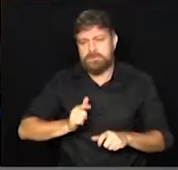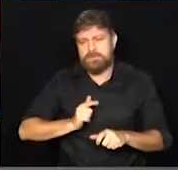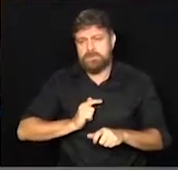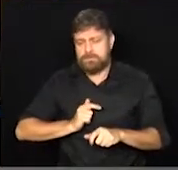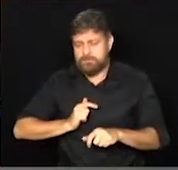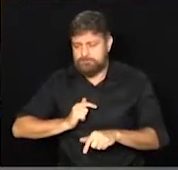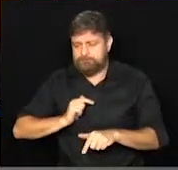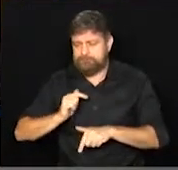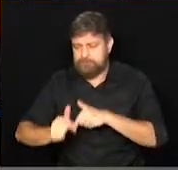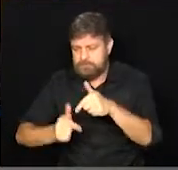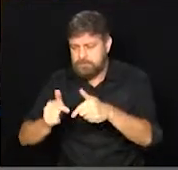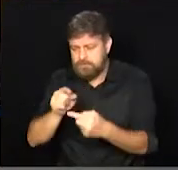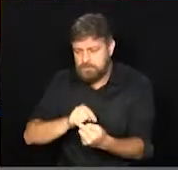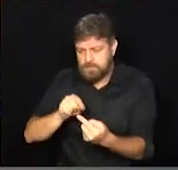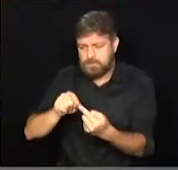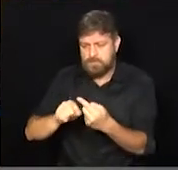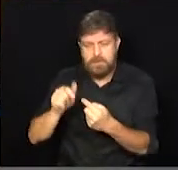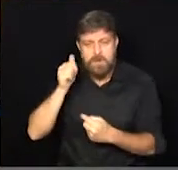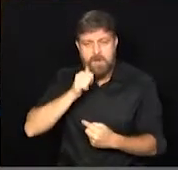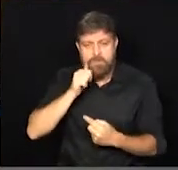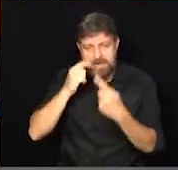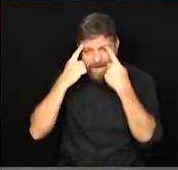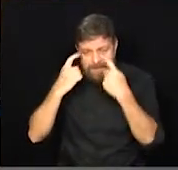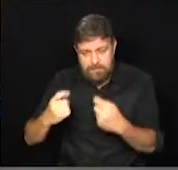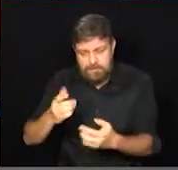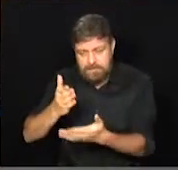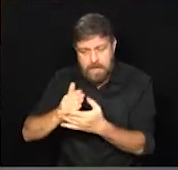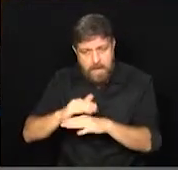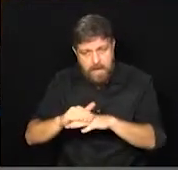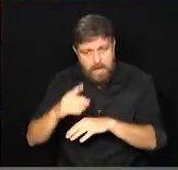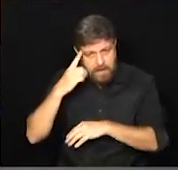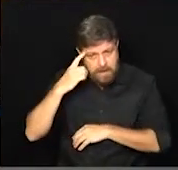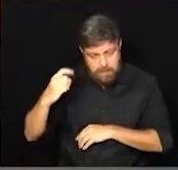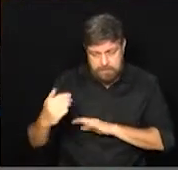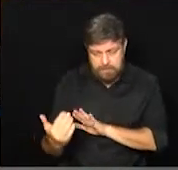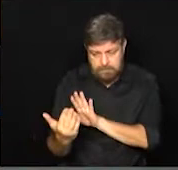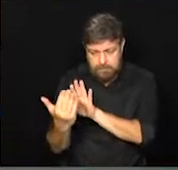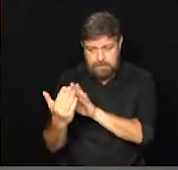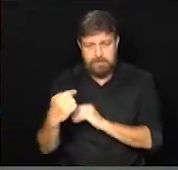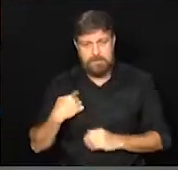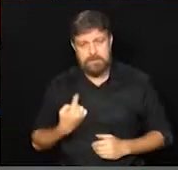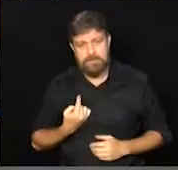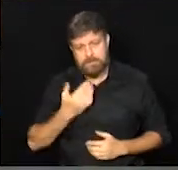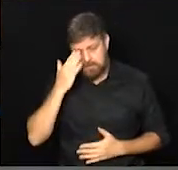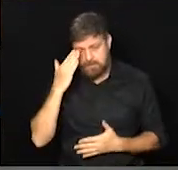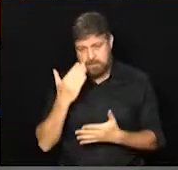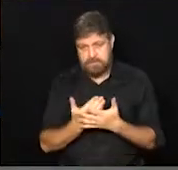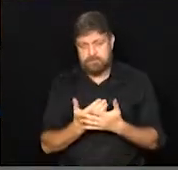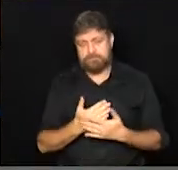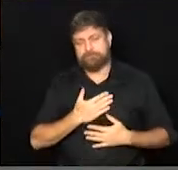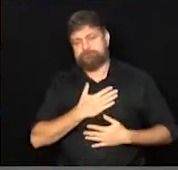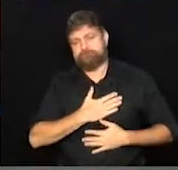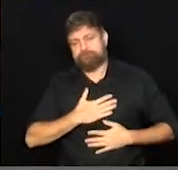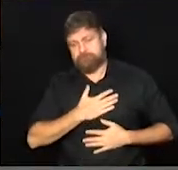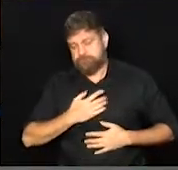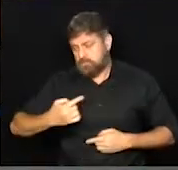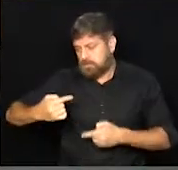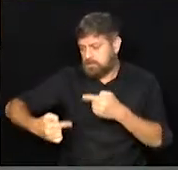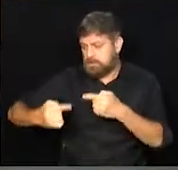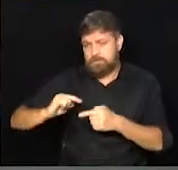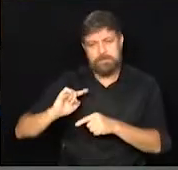o combate à violência contra a mulher, que, na minha opinião, traria um enriquecimento muito grande para o